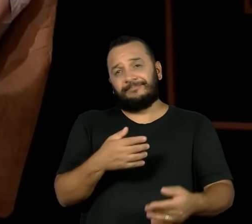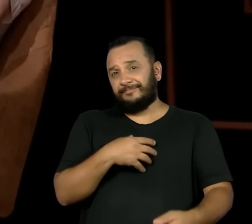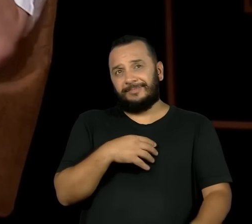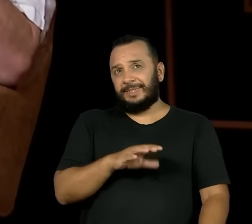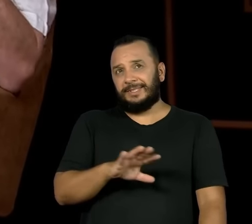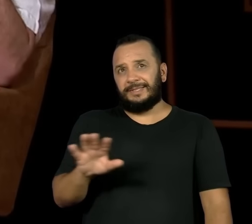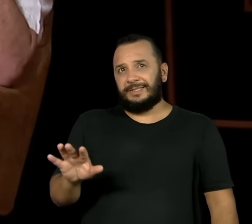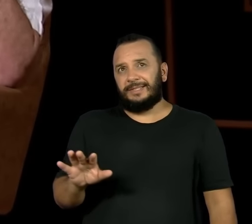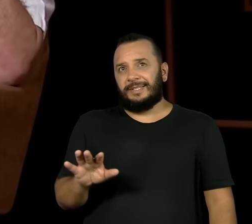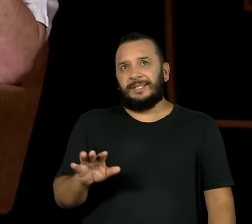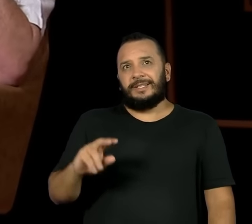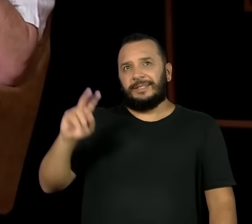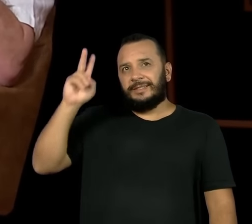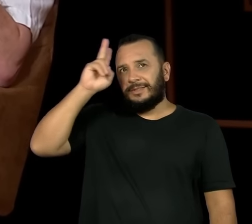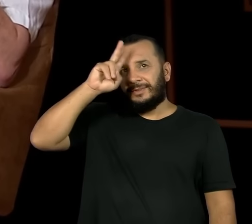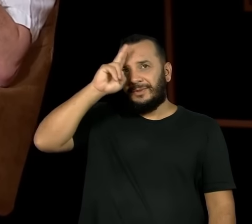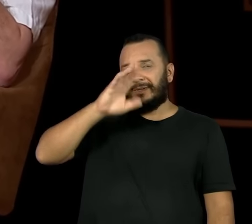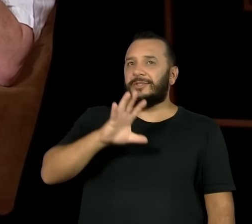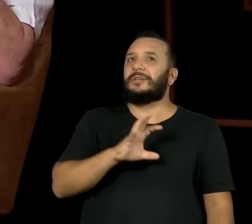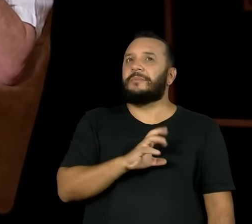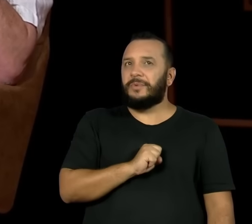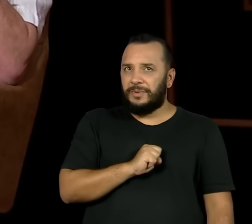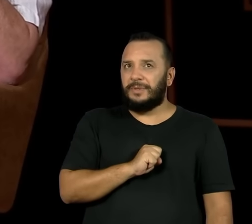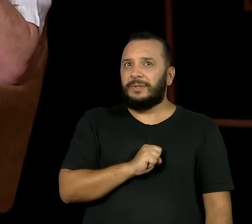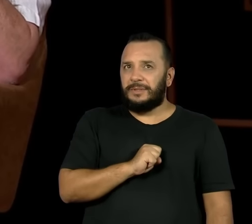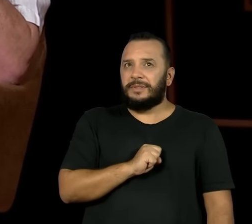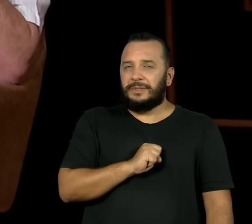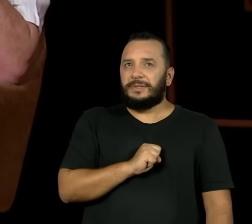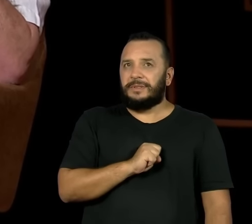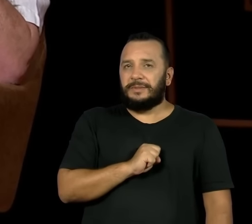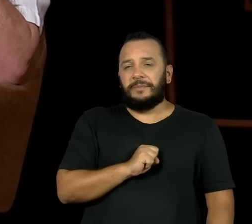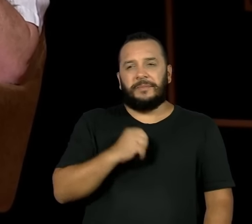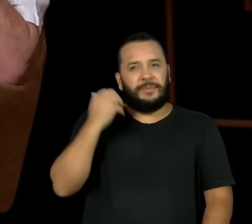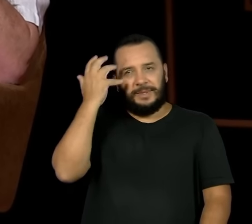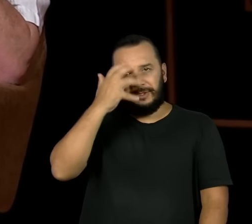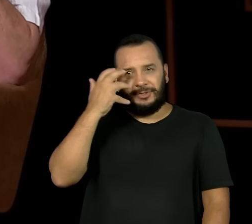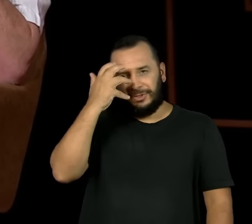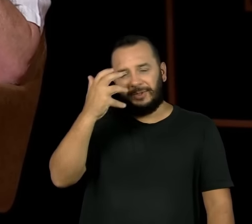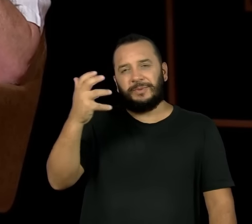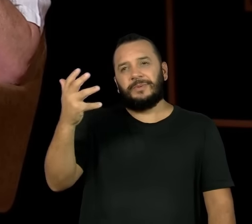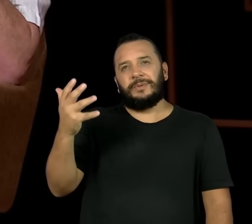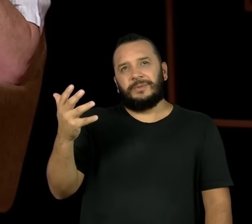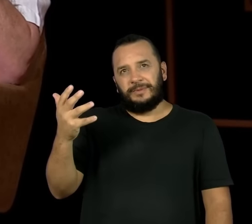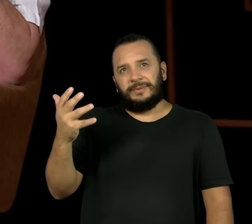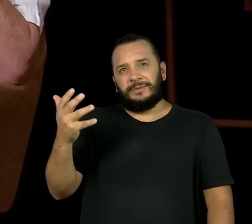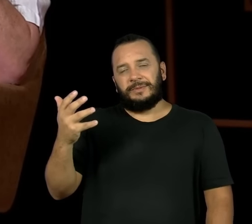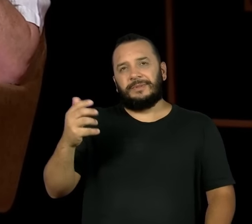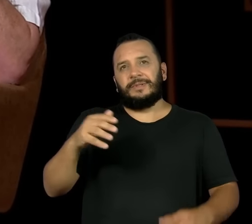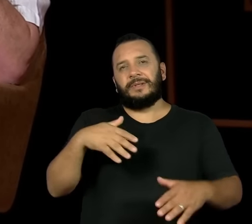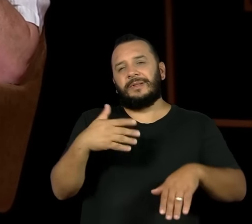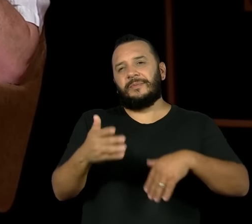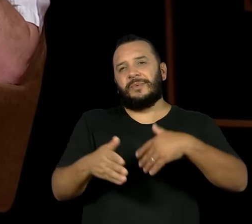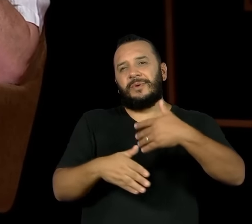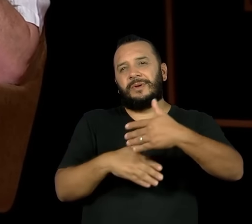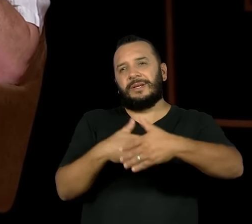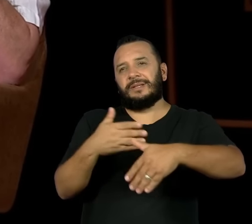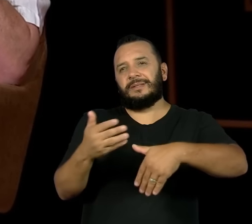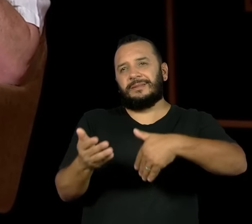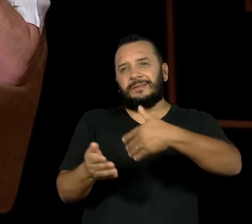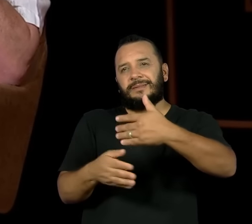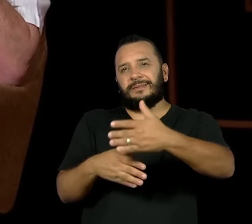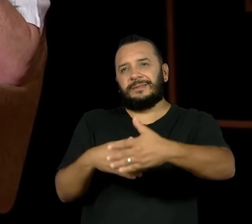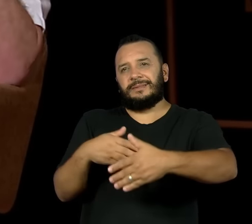e é uma história de amor né uma história de paixão e que depois essa história